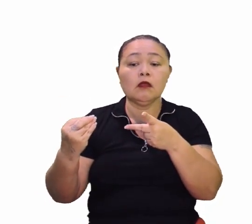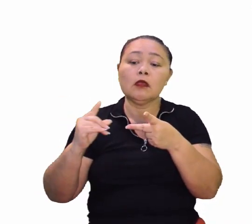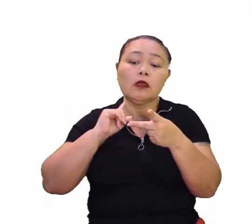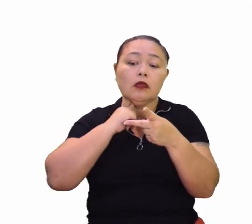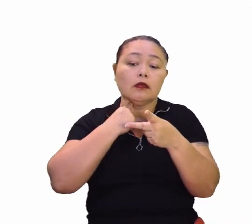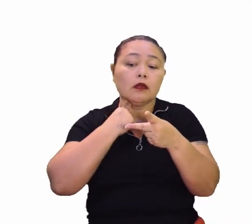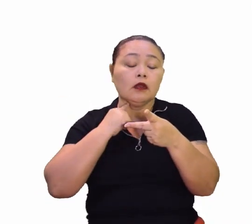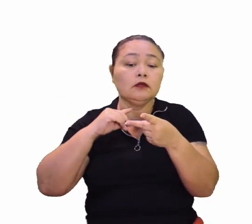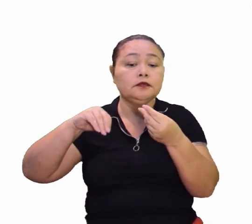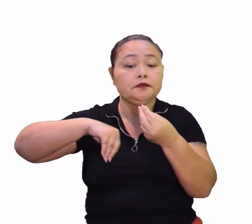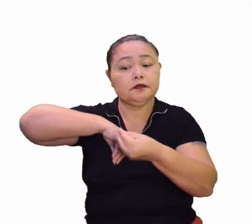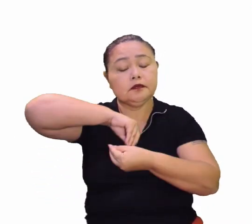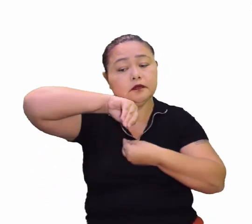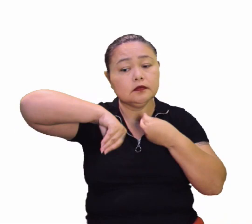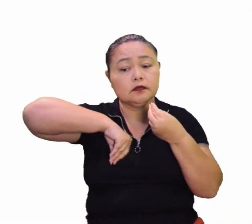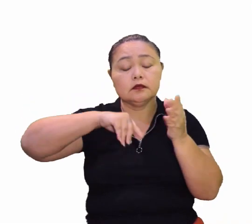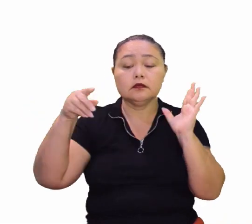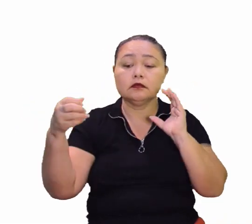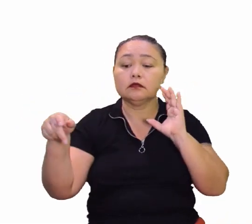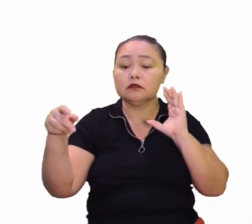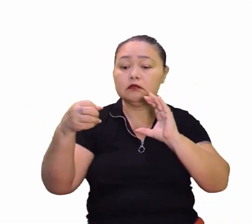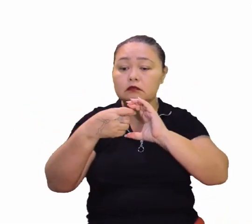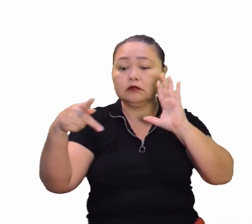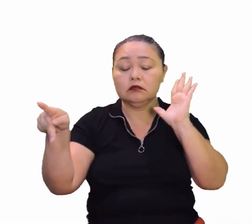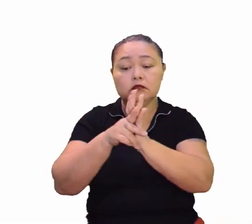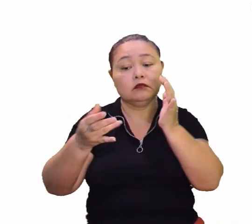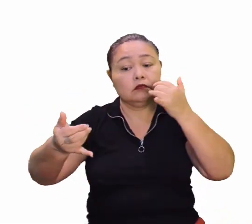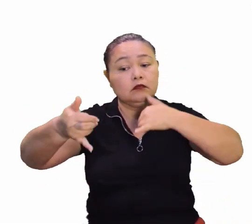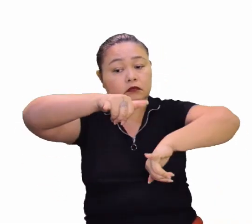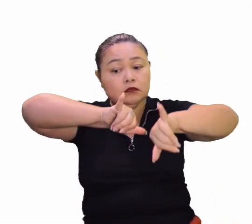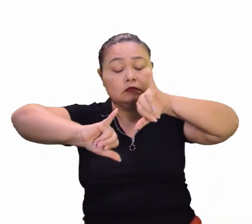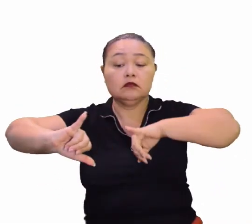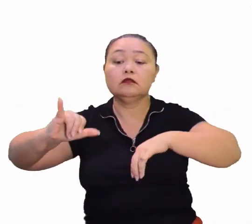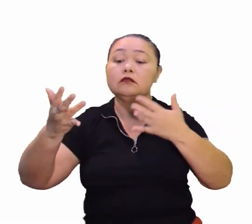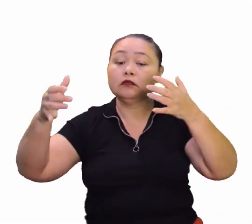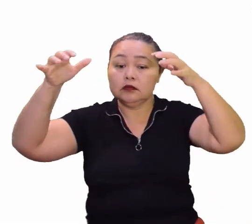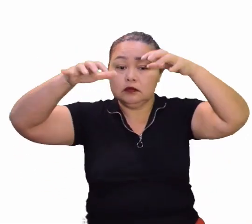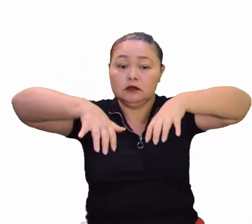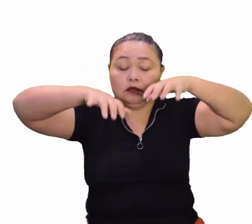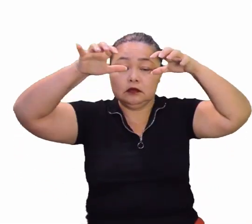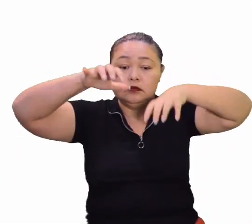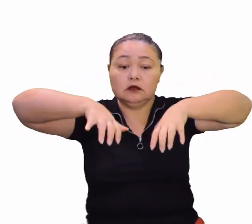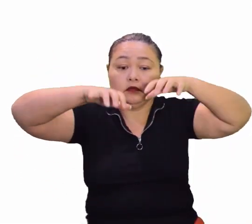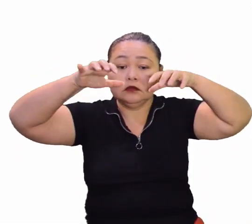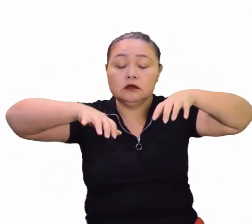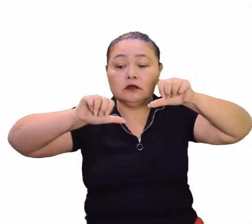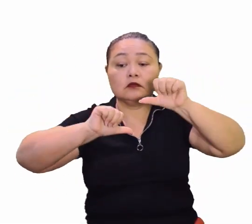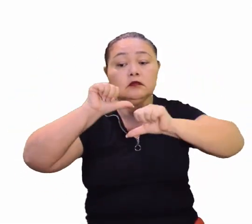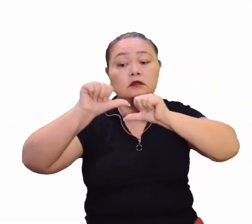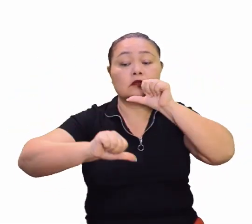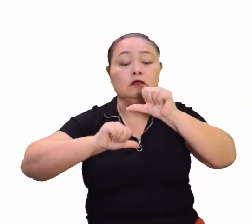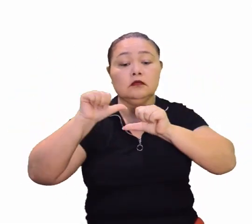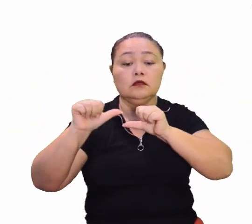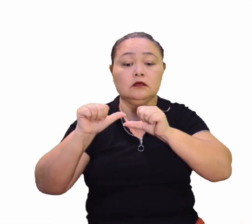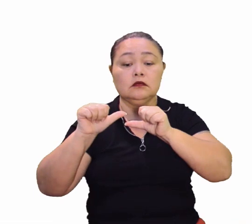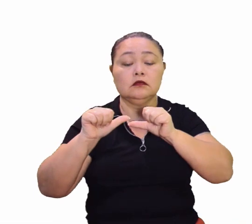dos poluentes com a propriedade química da chuva vai sendo alterada, transformada, e